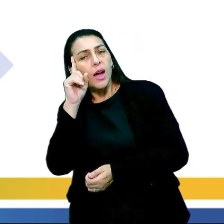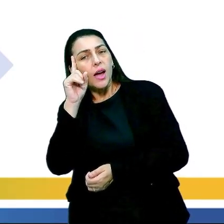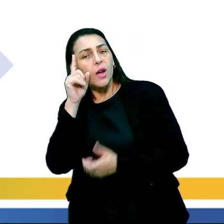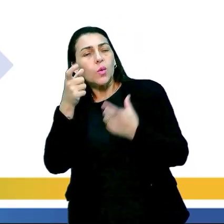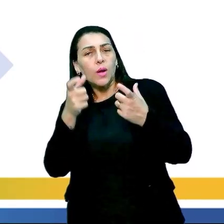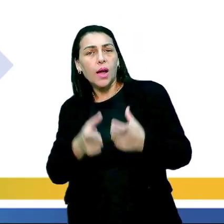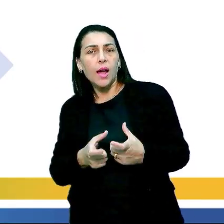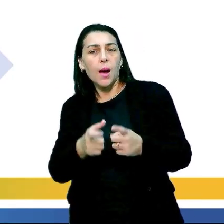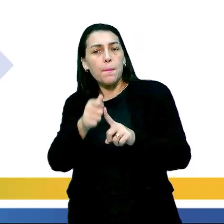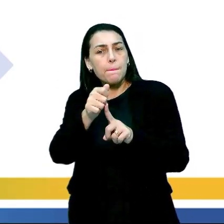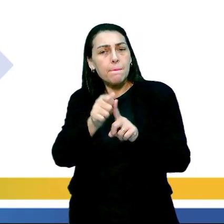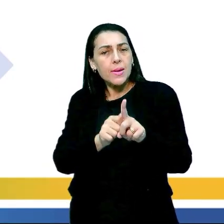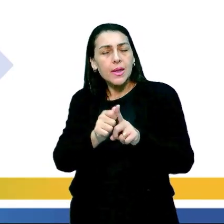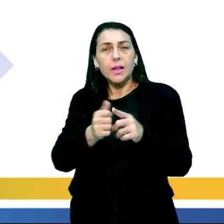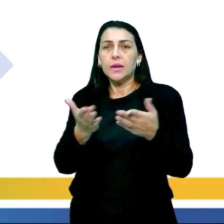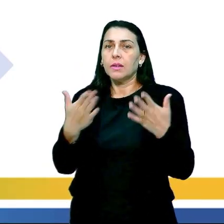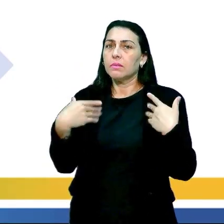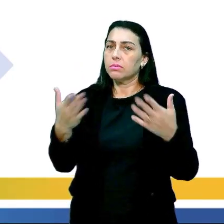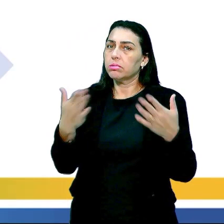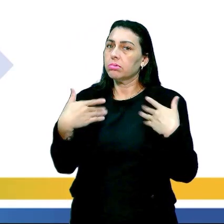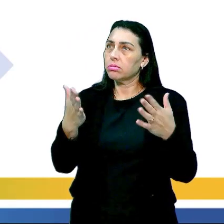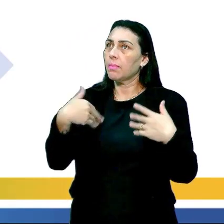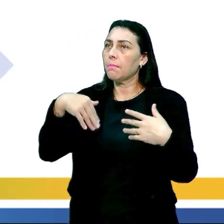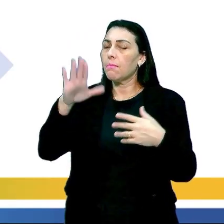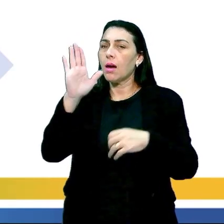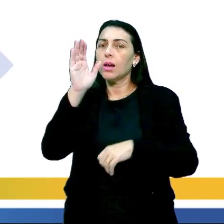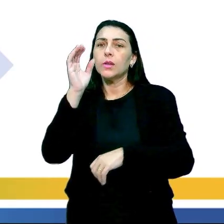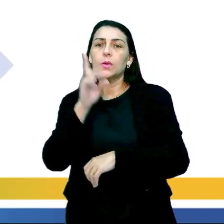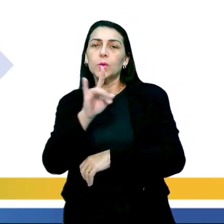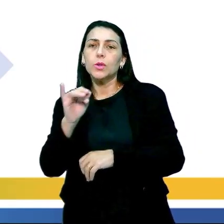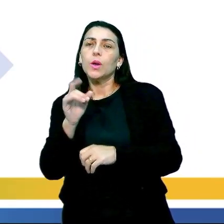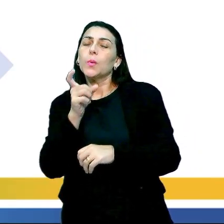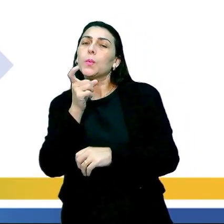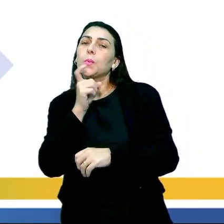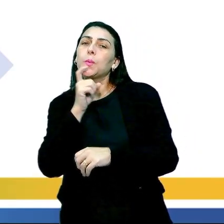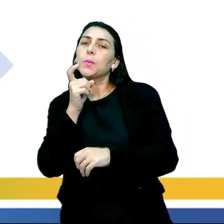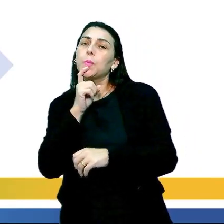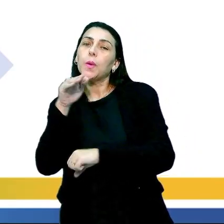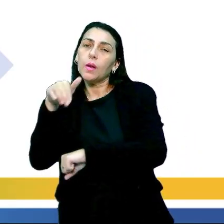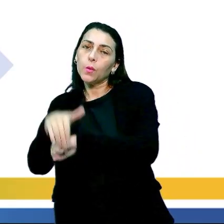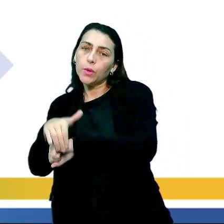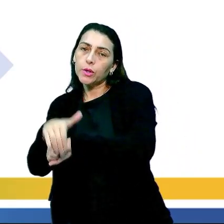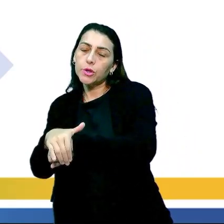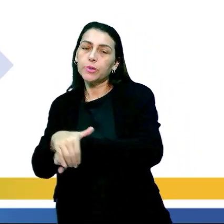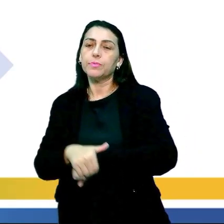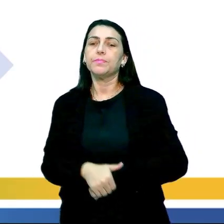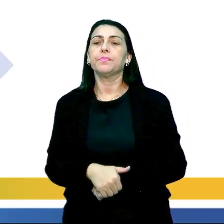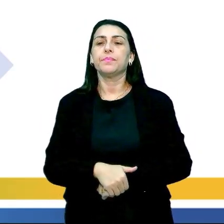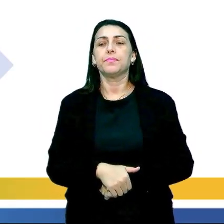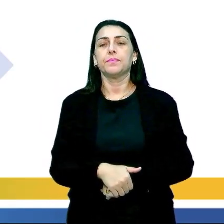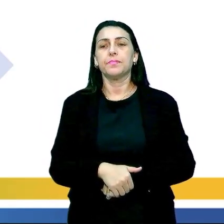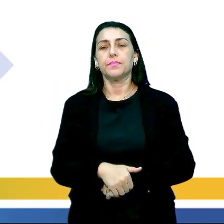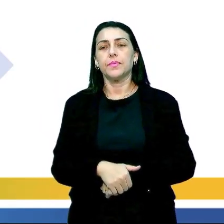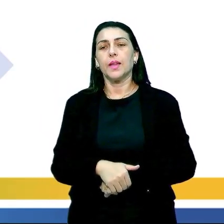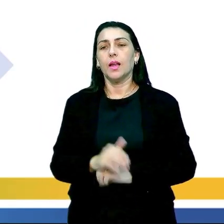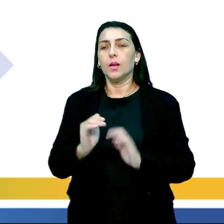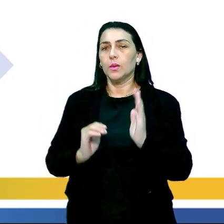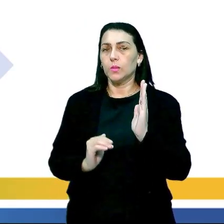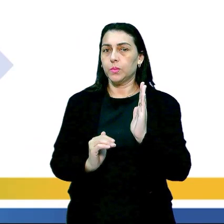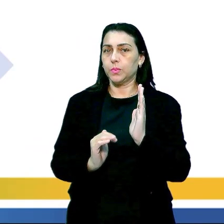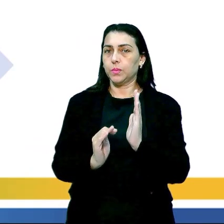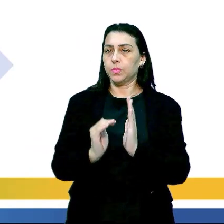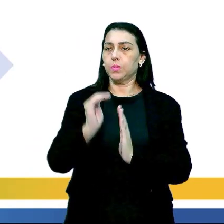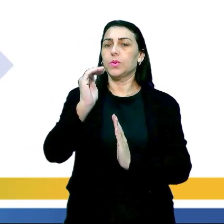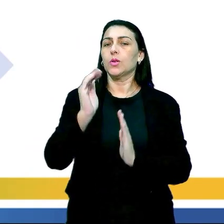um lugar esquentando bem mais durante o dia e esfriando bem mais à noite. A gente chama de amplitude